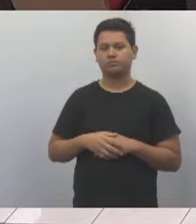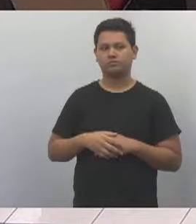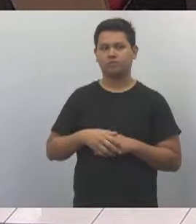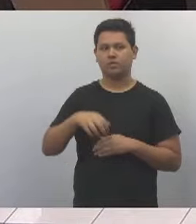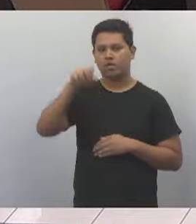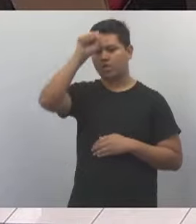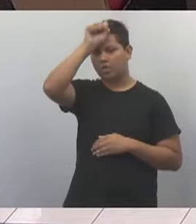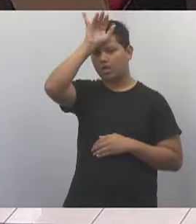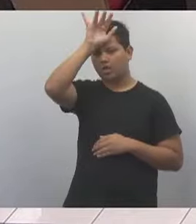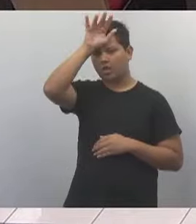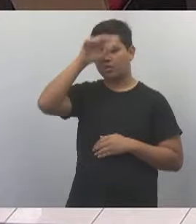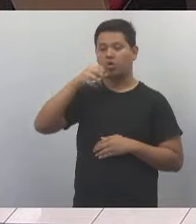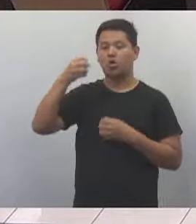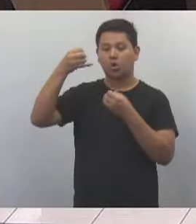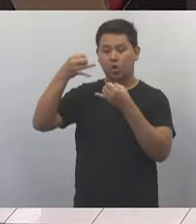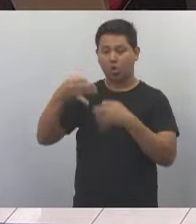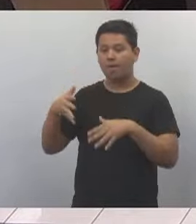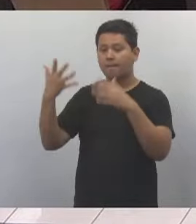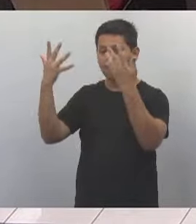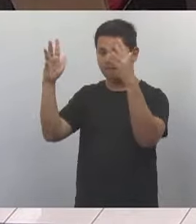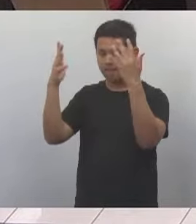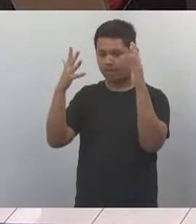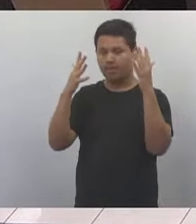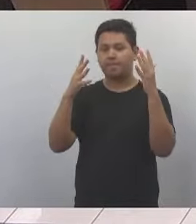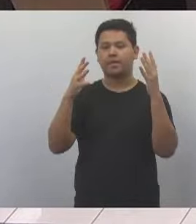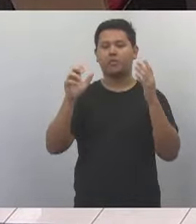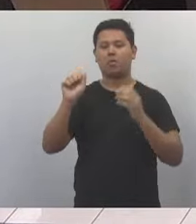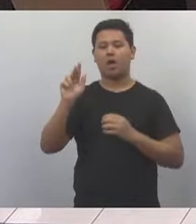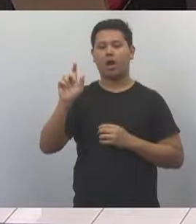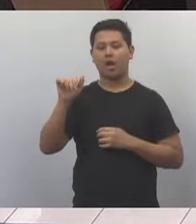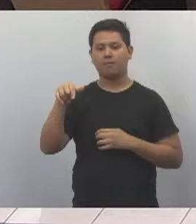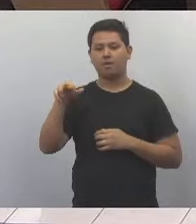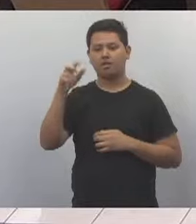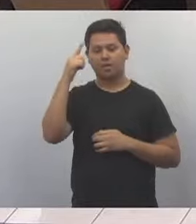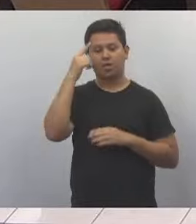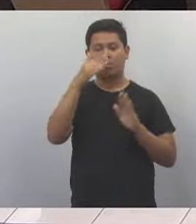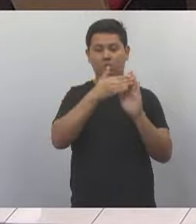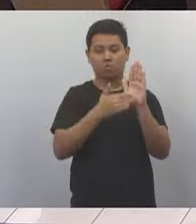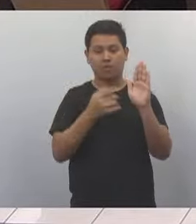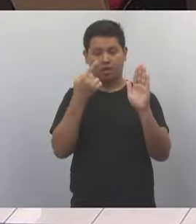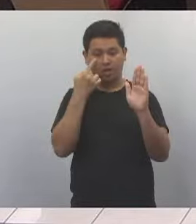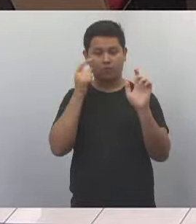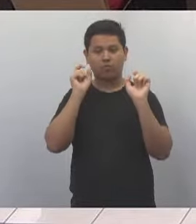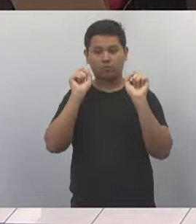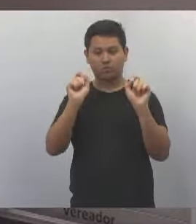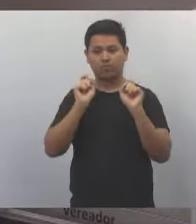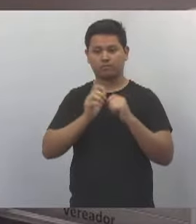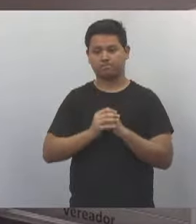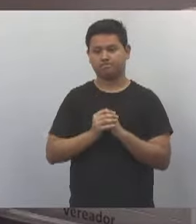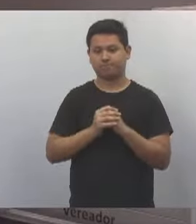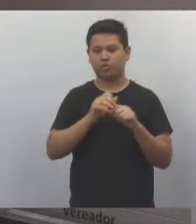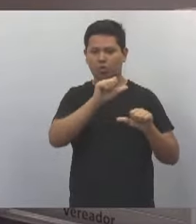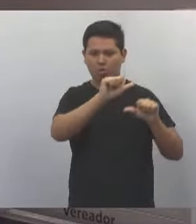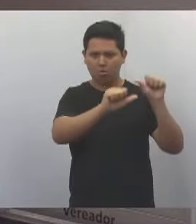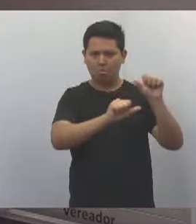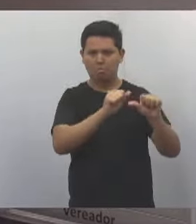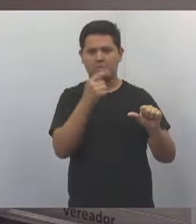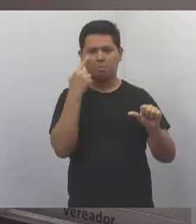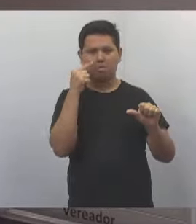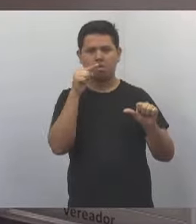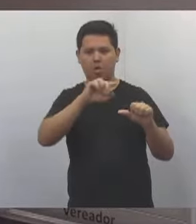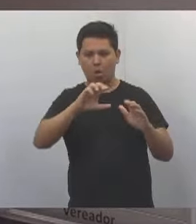Salomão? Só justificando meu voto, parabéns, Abner, pela propositura desse projeto. Eu vejo isso, essa modificação